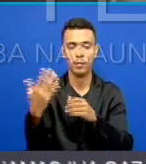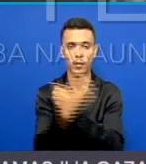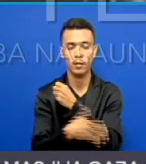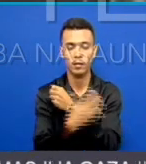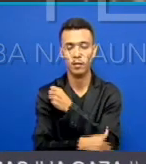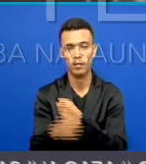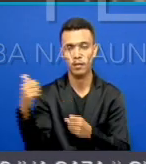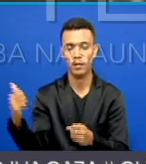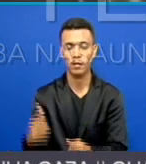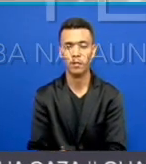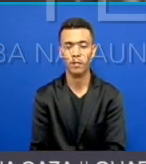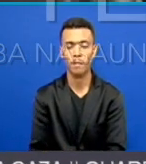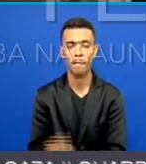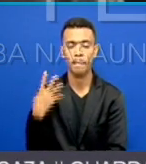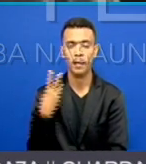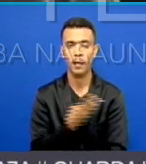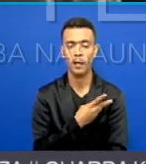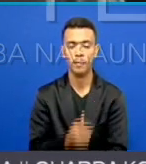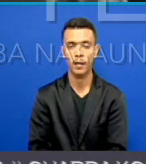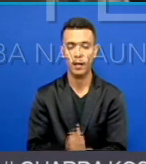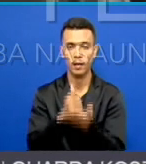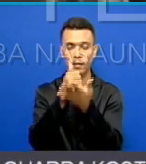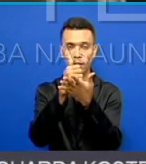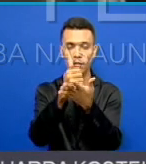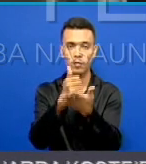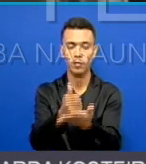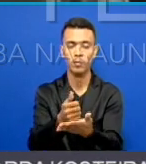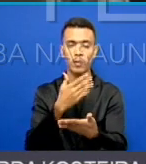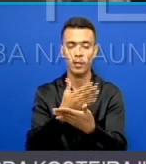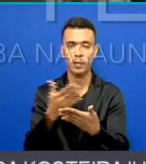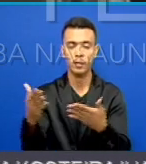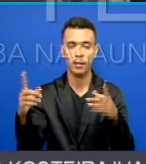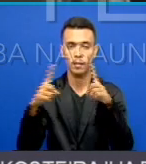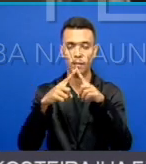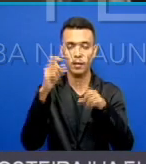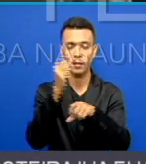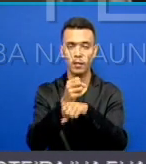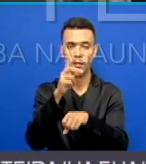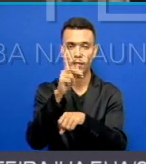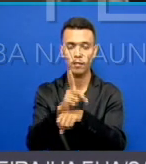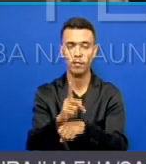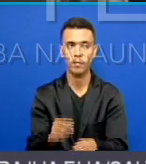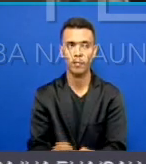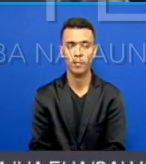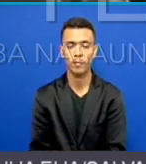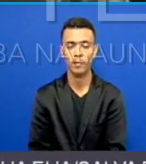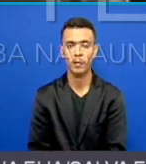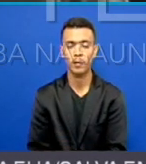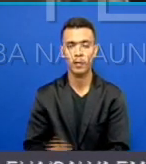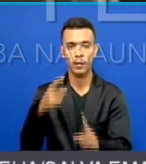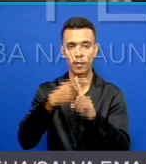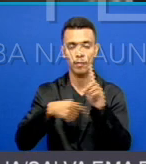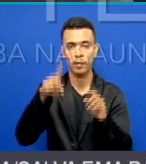CFOP, eu quero... Me apoio equipamentos para a CFOP, né? Eu quero usar... Durante fulan